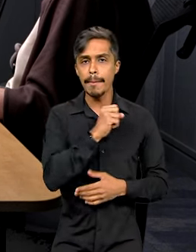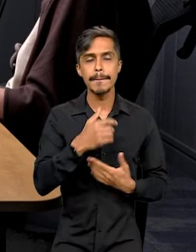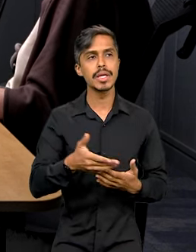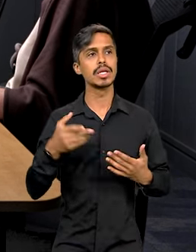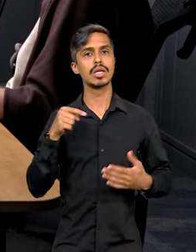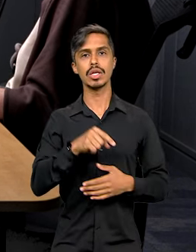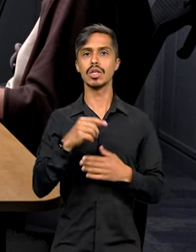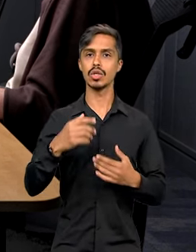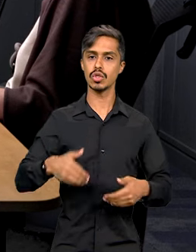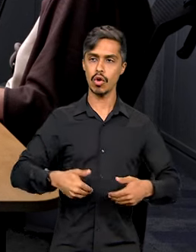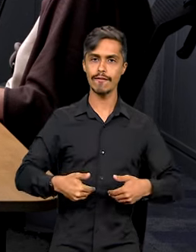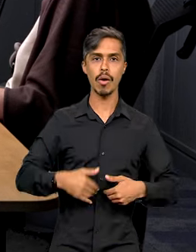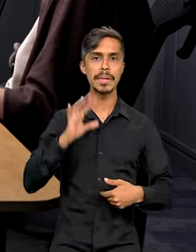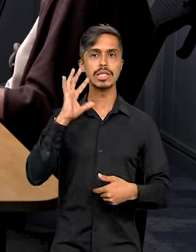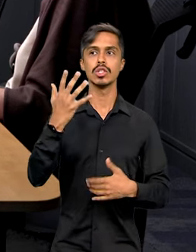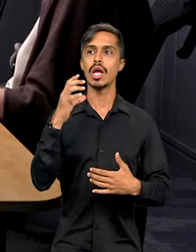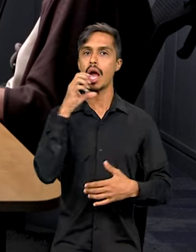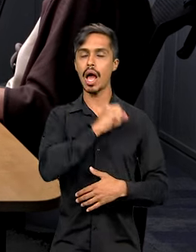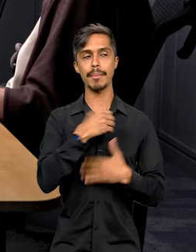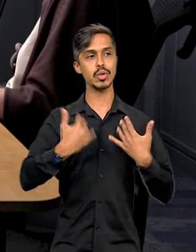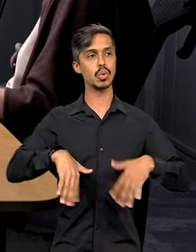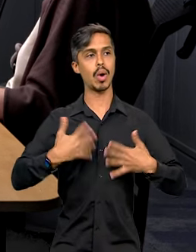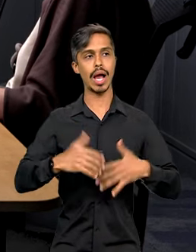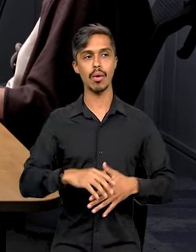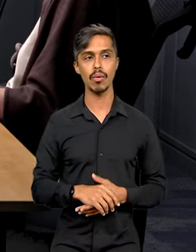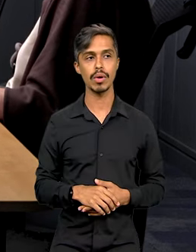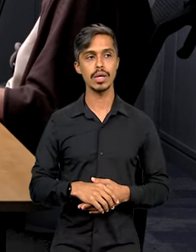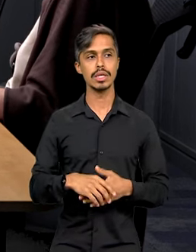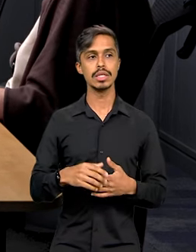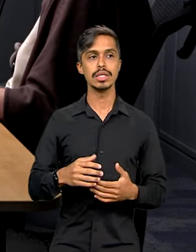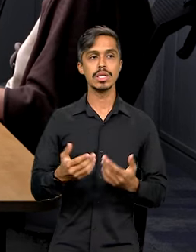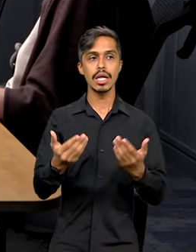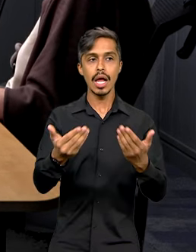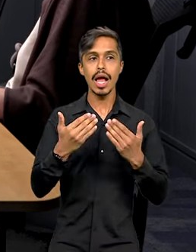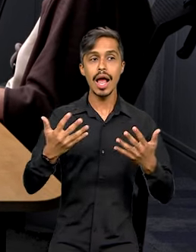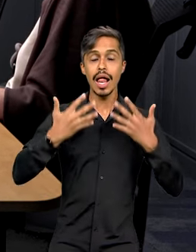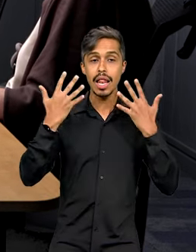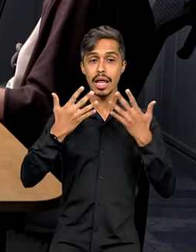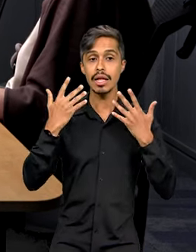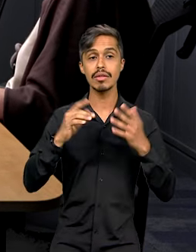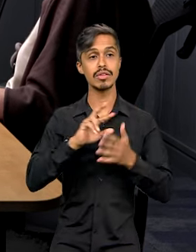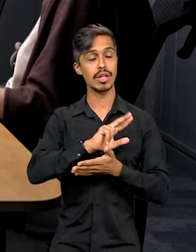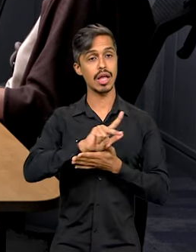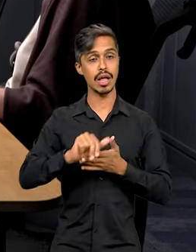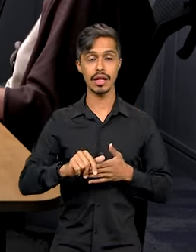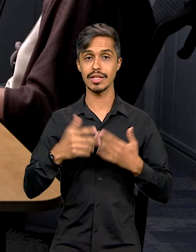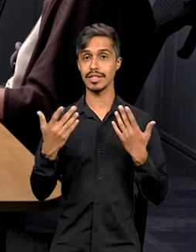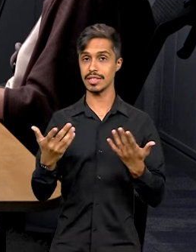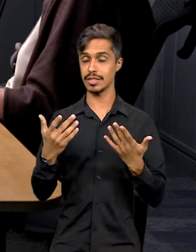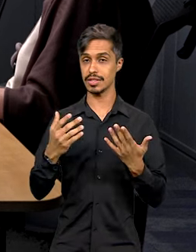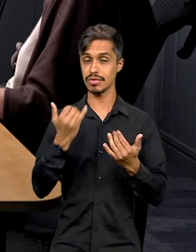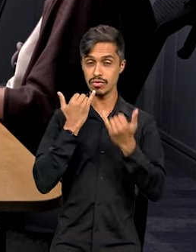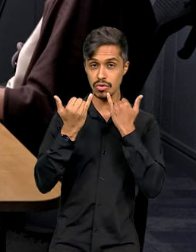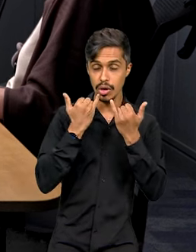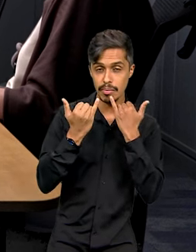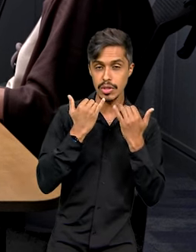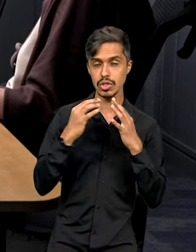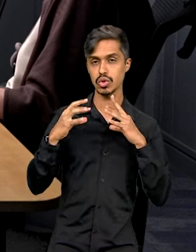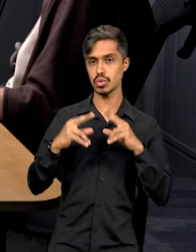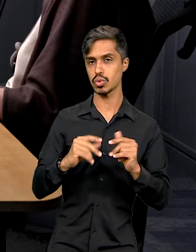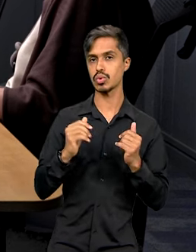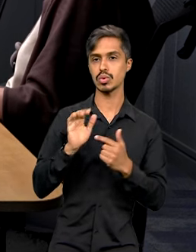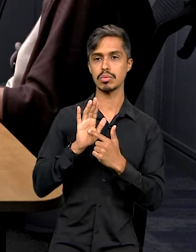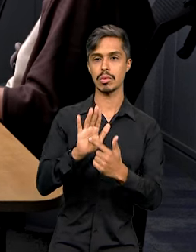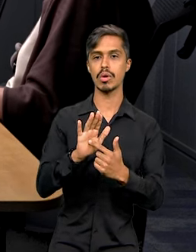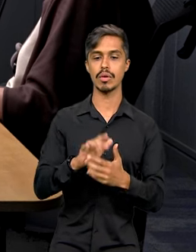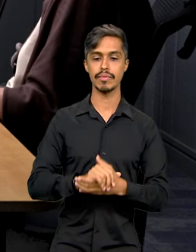país de uma forma histórica mesmo então a gente eh recebe com muita alegria todas essas dados que as pesquisas tem tem nos